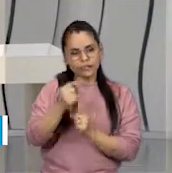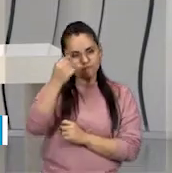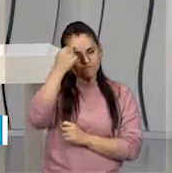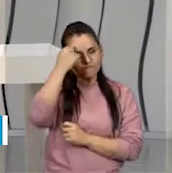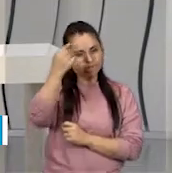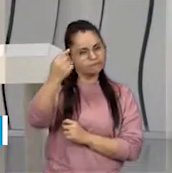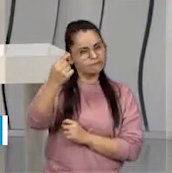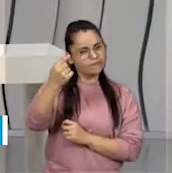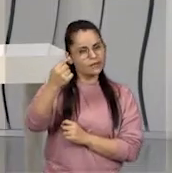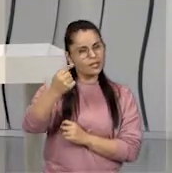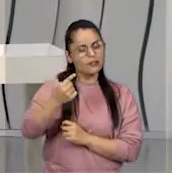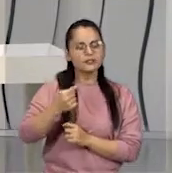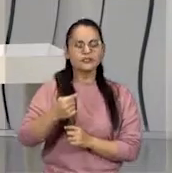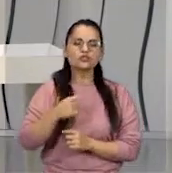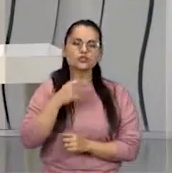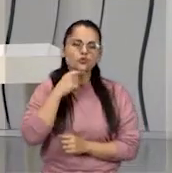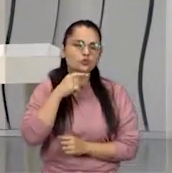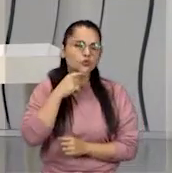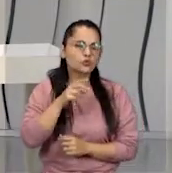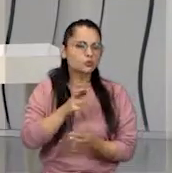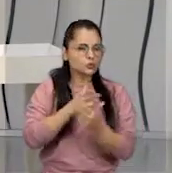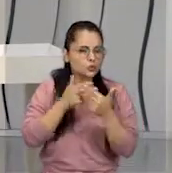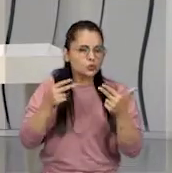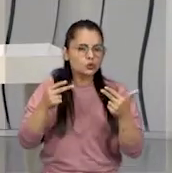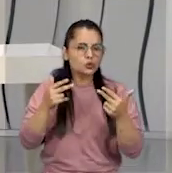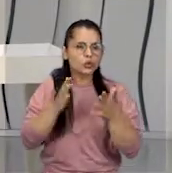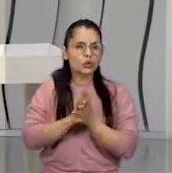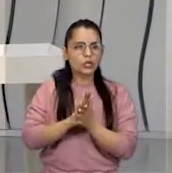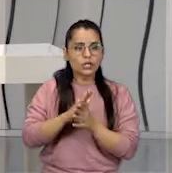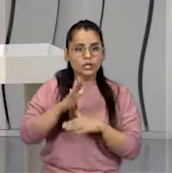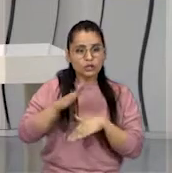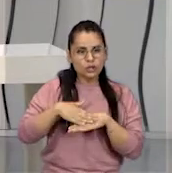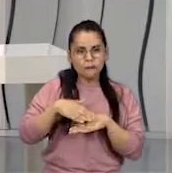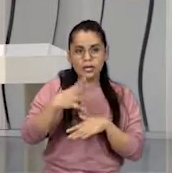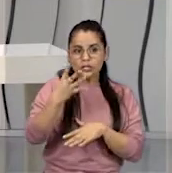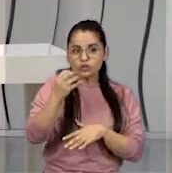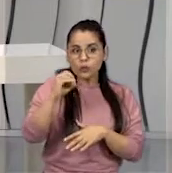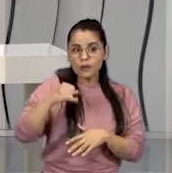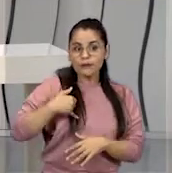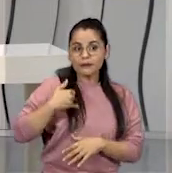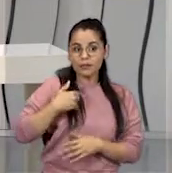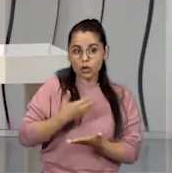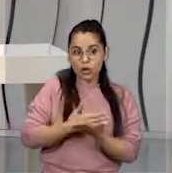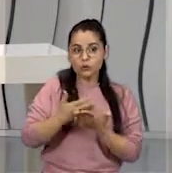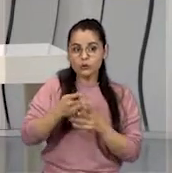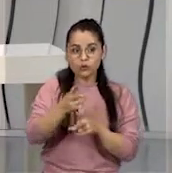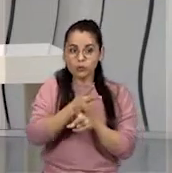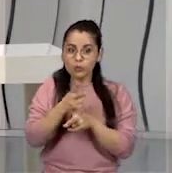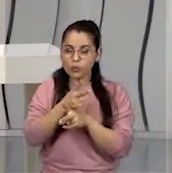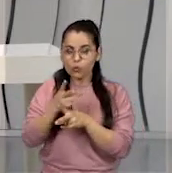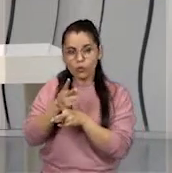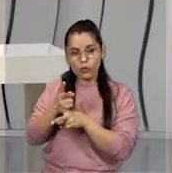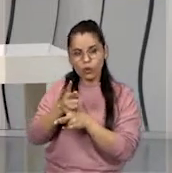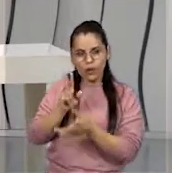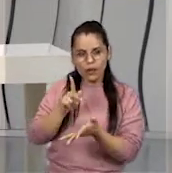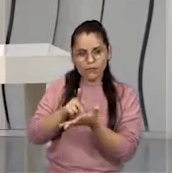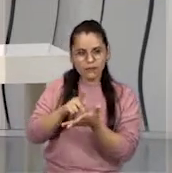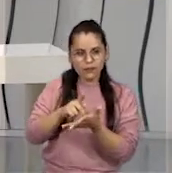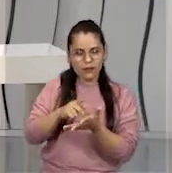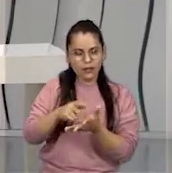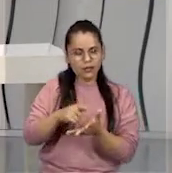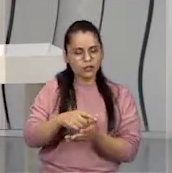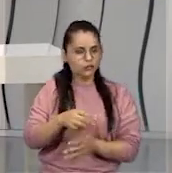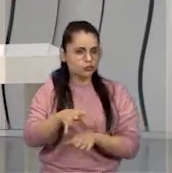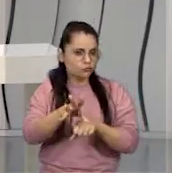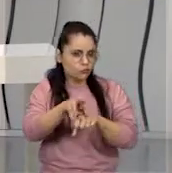verdade, ele já tinha mais de 40 anos de idade quando começou esse trabalho dele em busca da verdade, em busca do